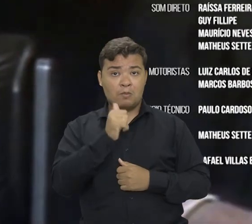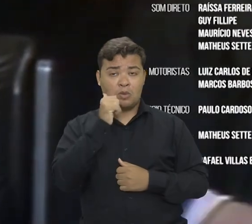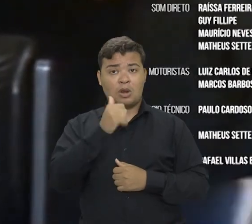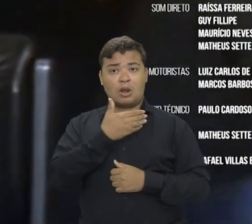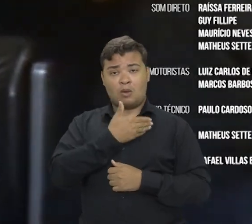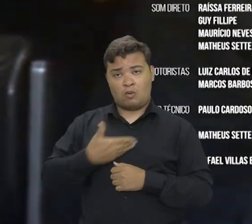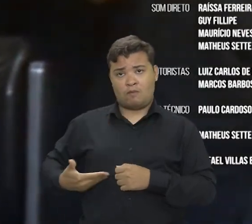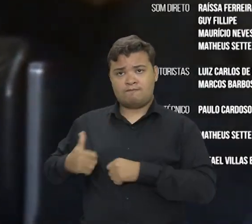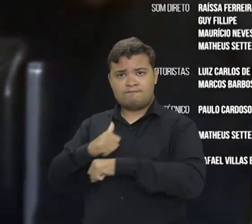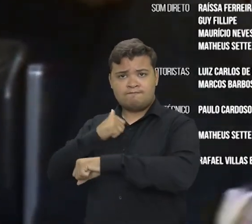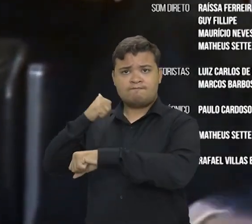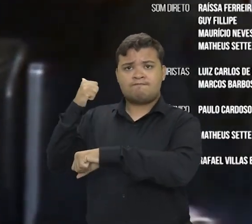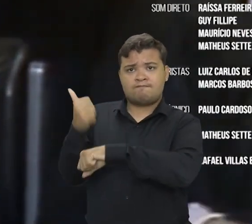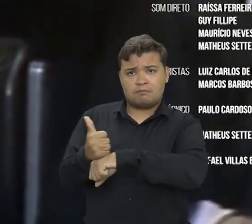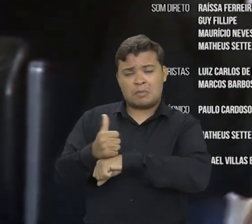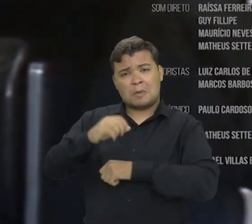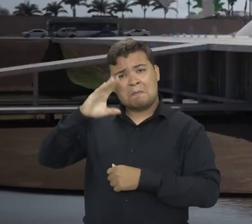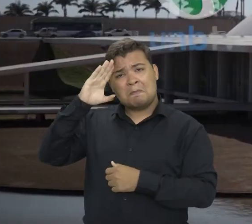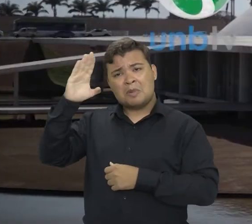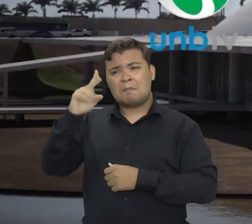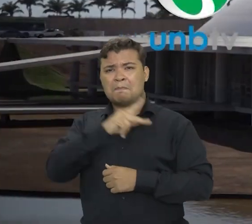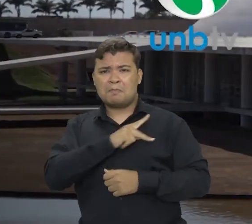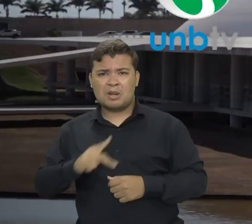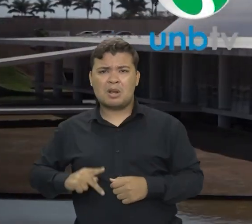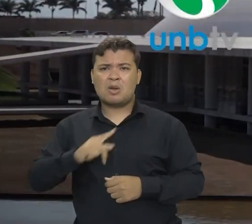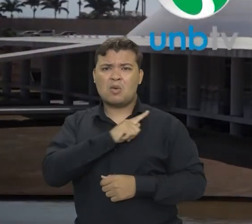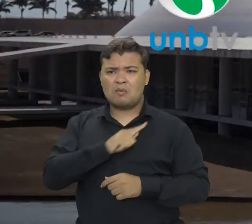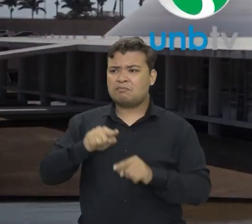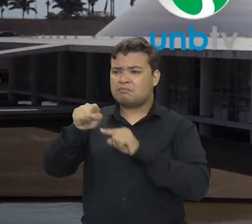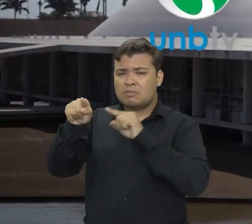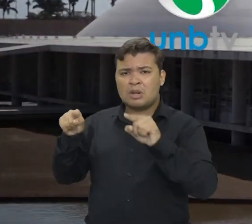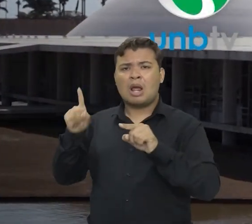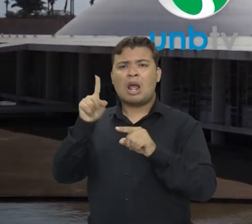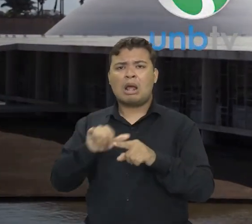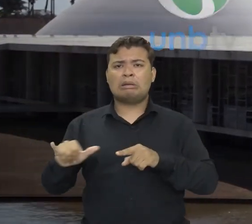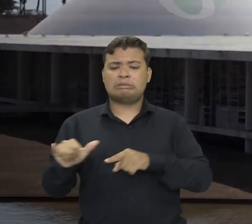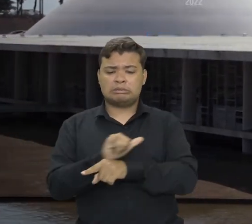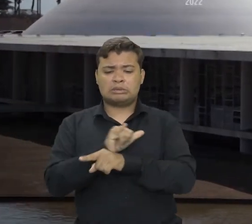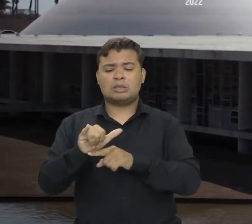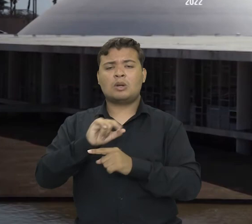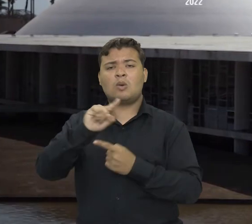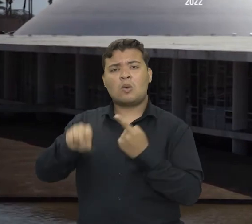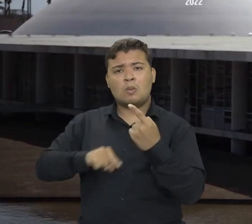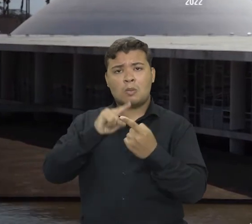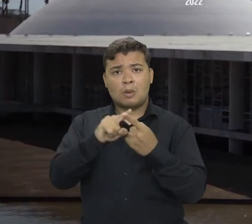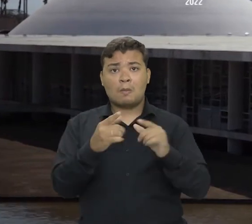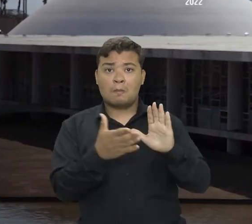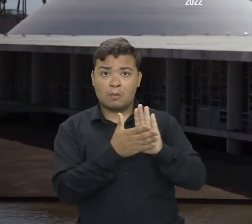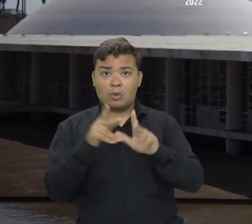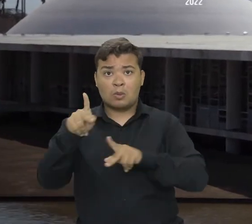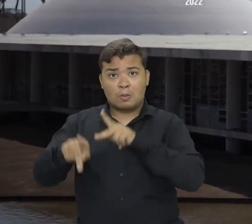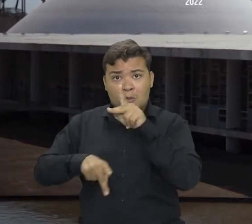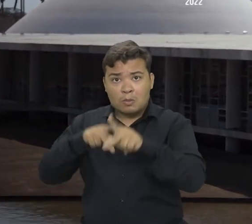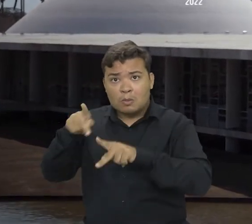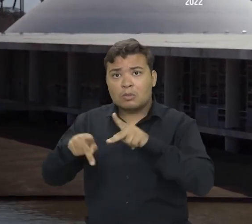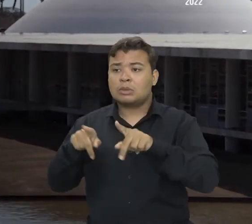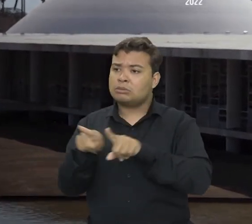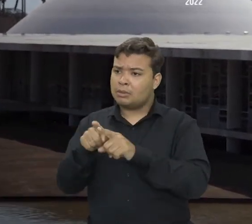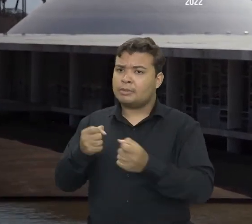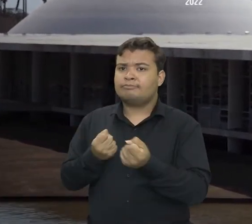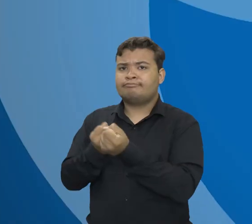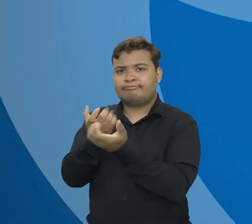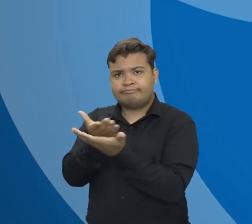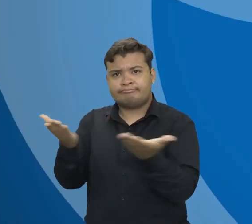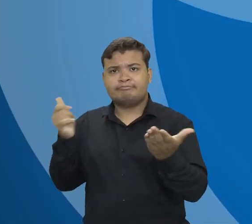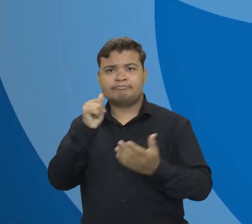poder, principalmente majoritários, é vista como uma estratégia para que as políticas públicas também sejam feitas para